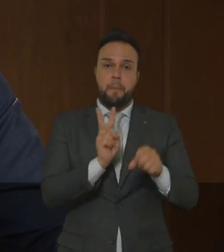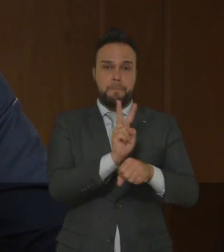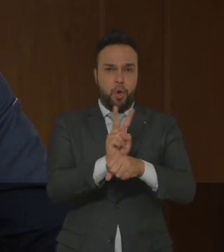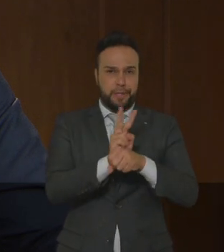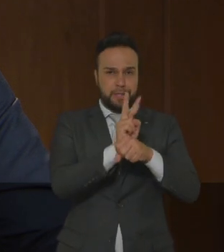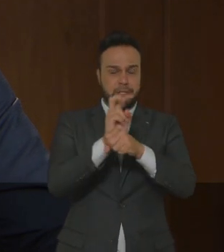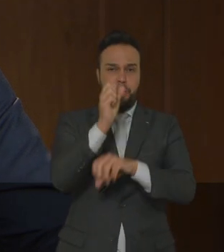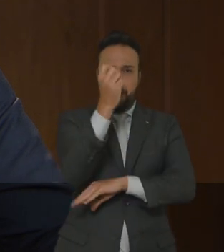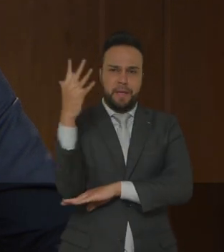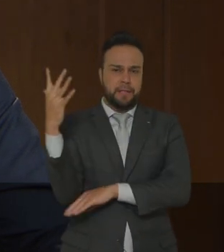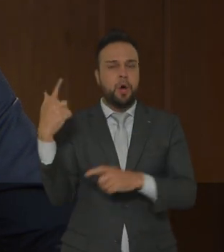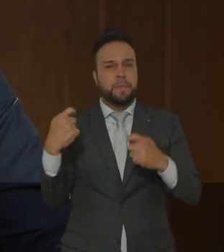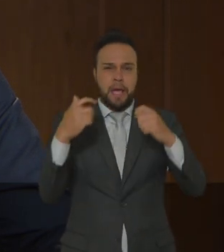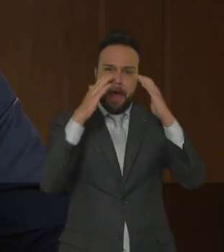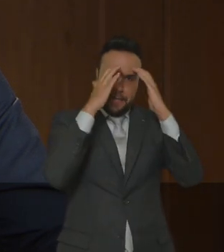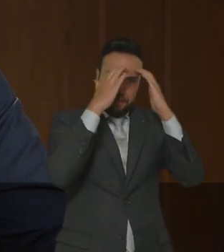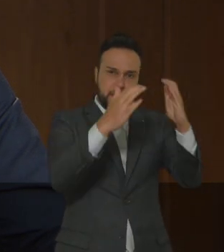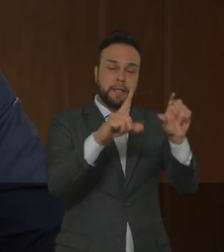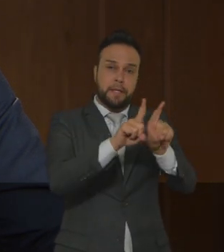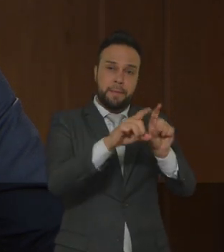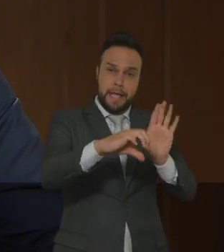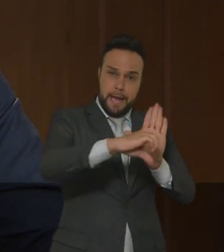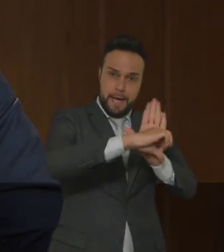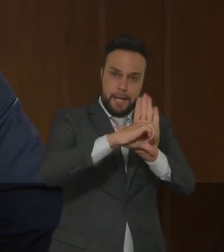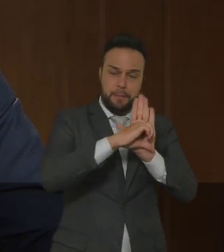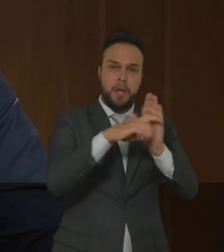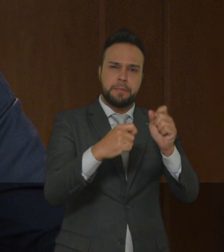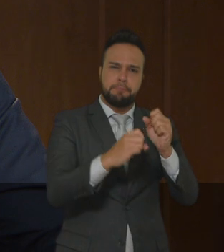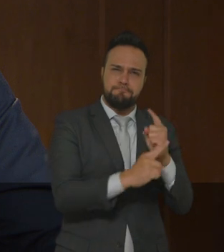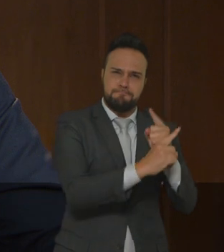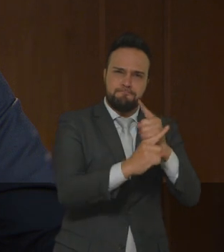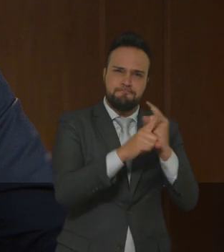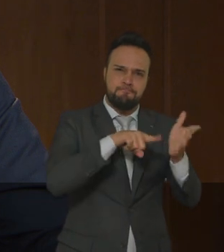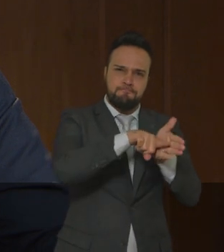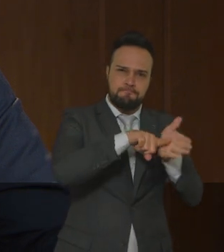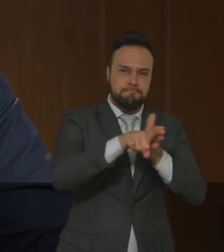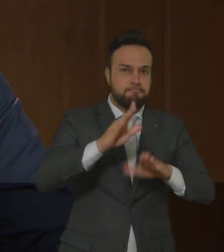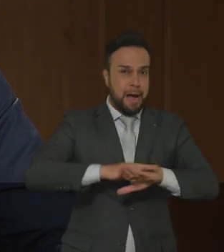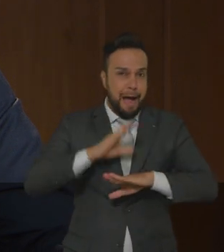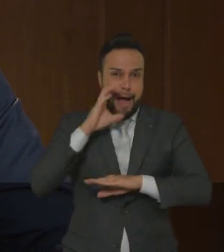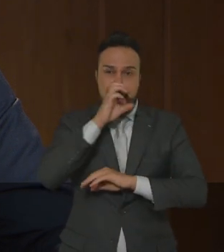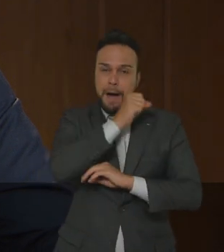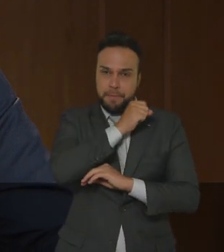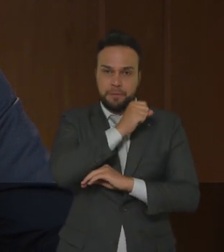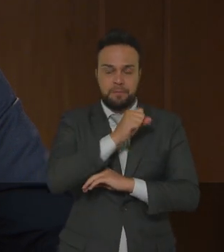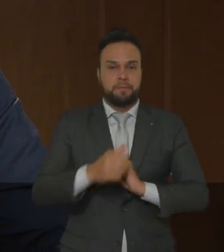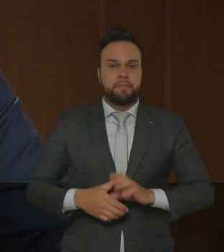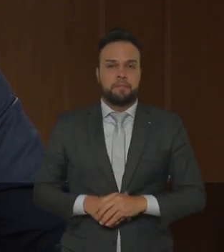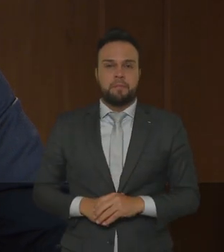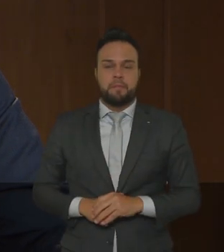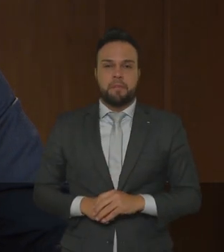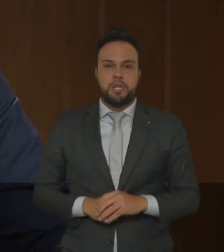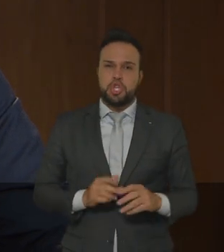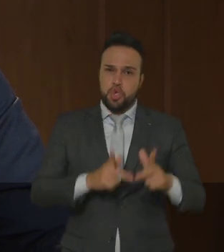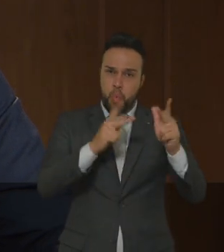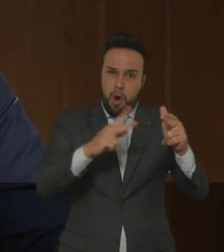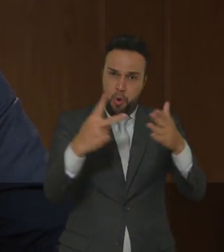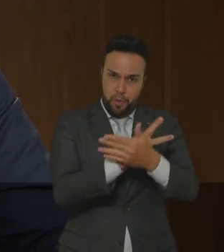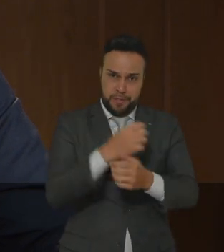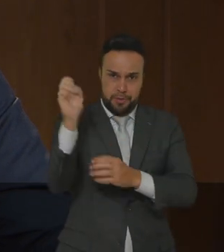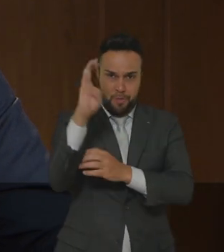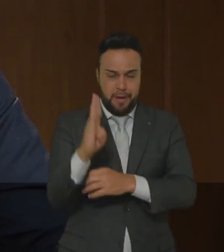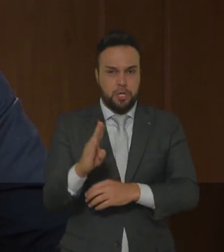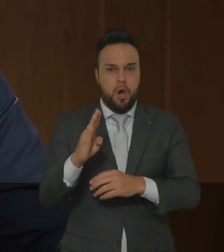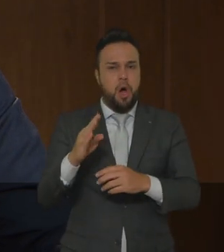regras e Proteção Ambiental devem ser respeitadas e os crimes devem ser apurados com agilidade para que agressões